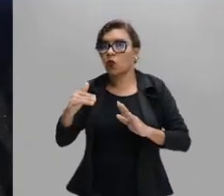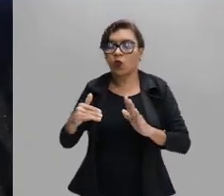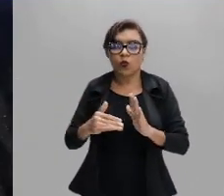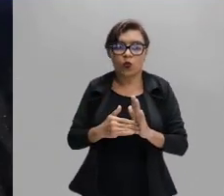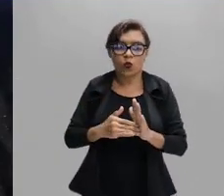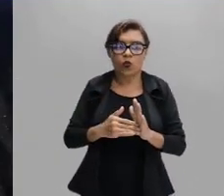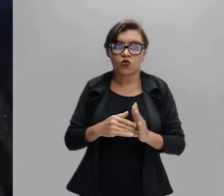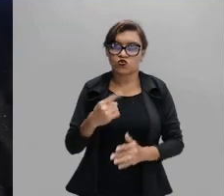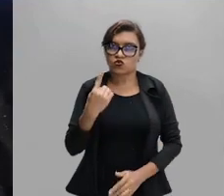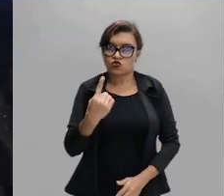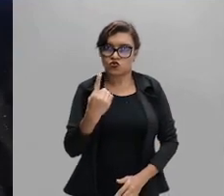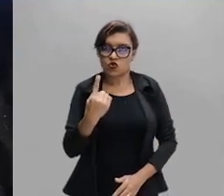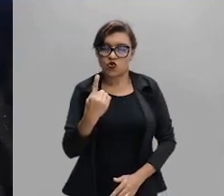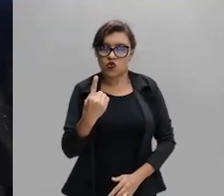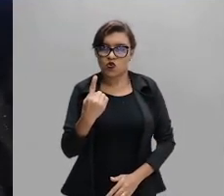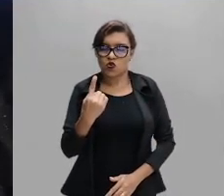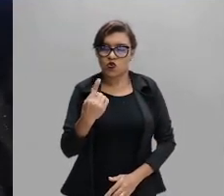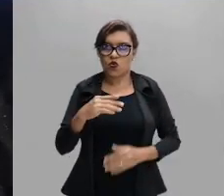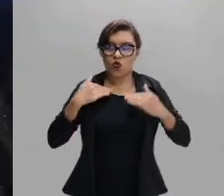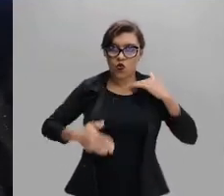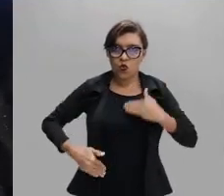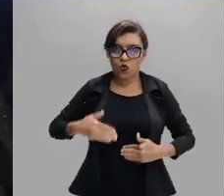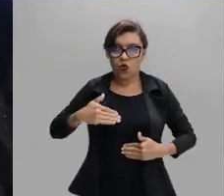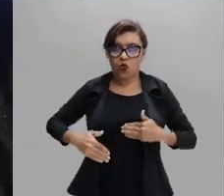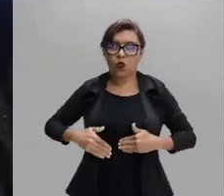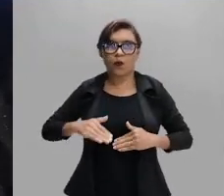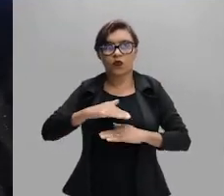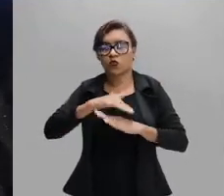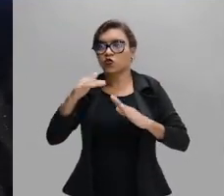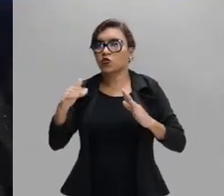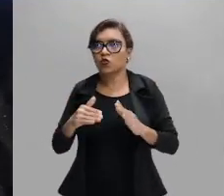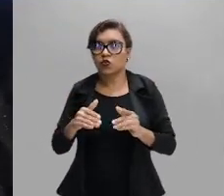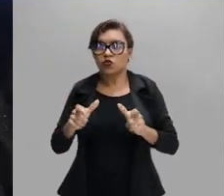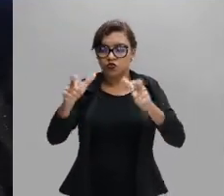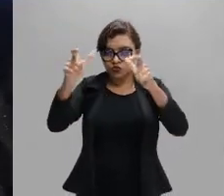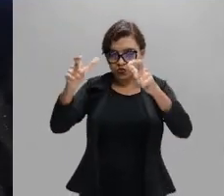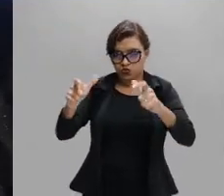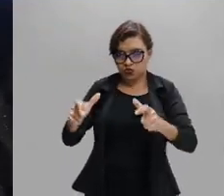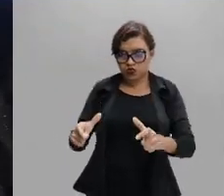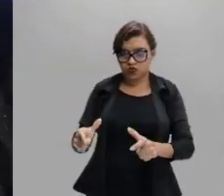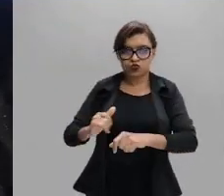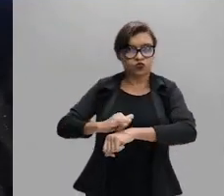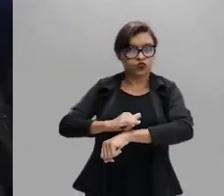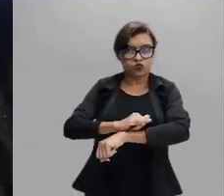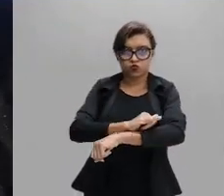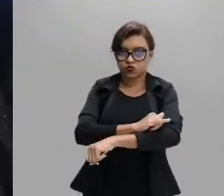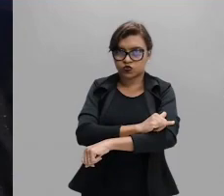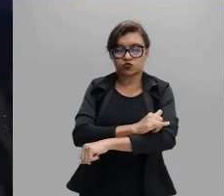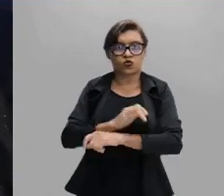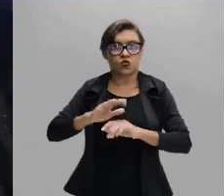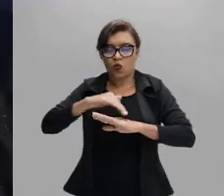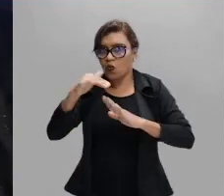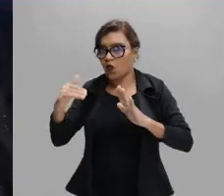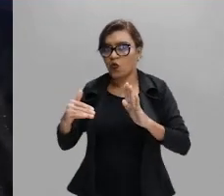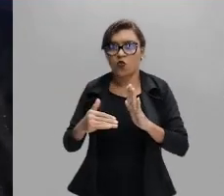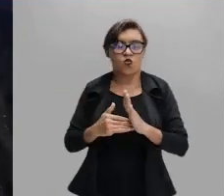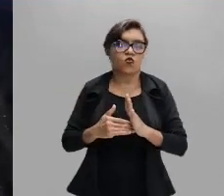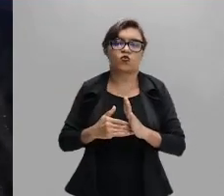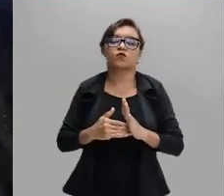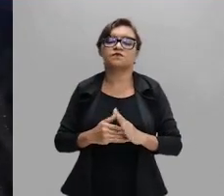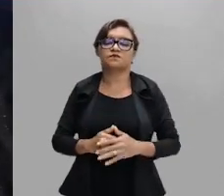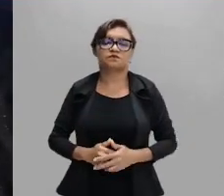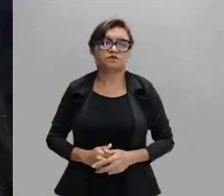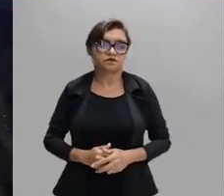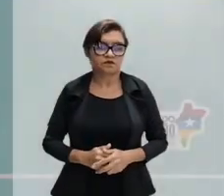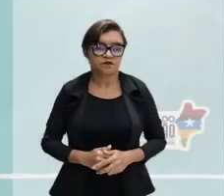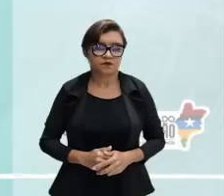Homogênea, uma coisa só. Então, o indivíduo ele tem obesidade, ele encontra-se obeso ali por todo o seu corpo, tá certo? Obesidade